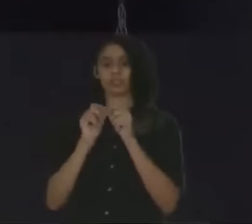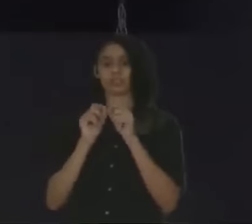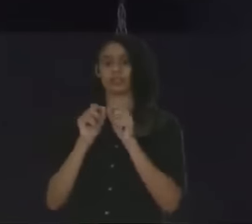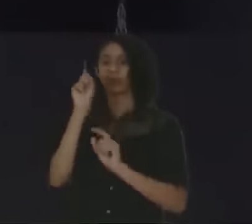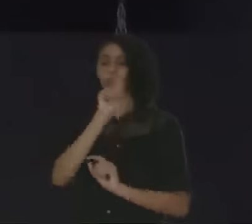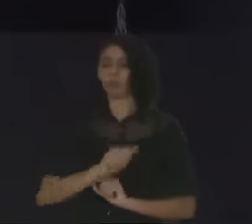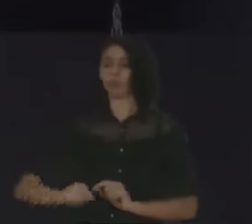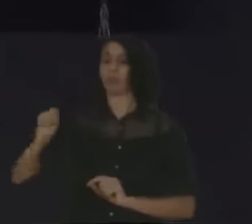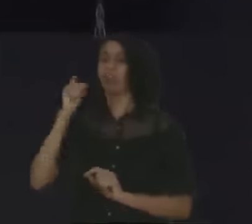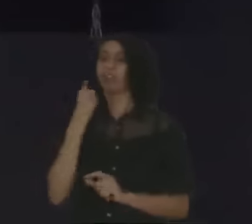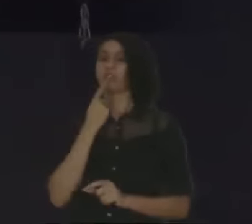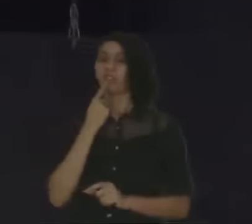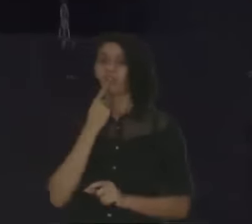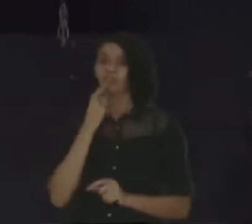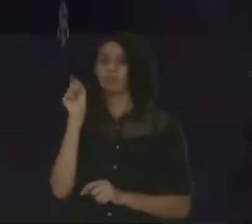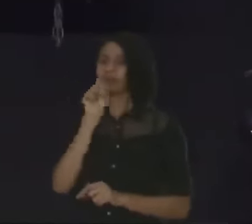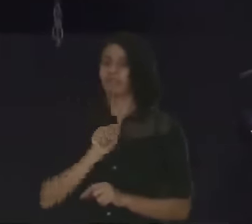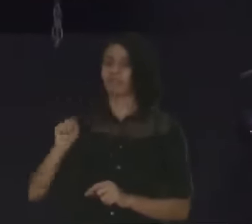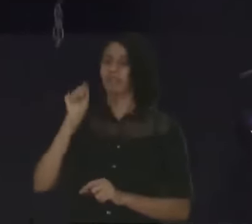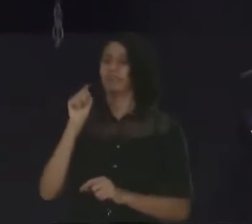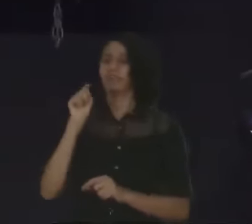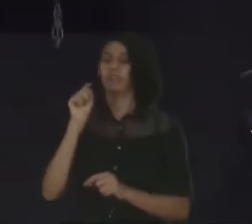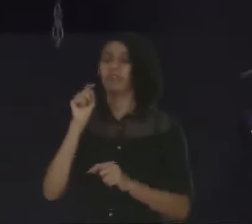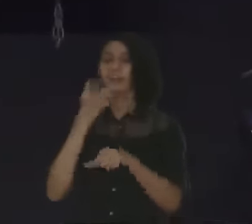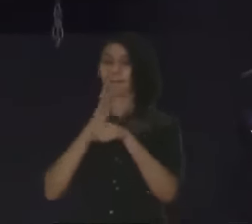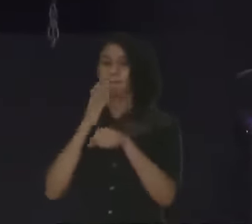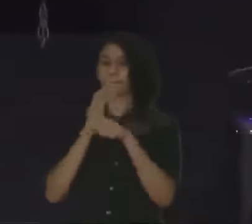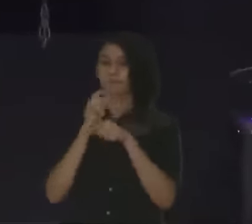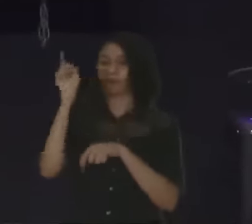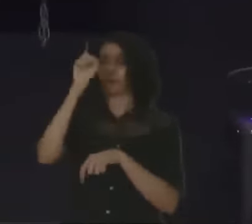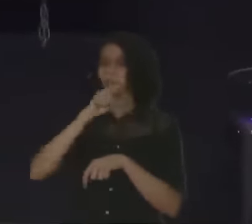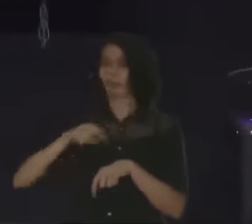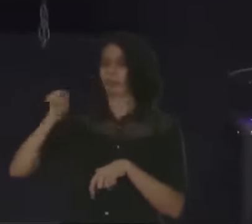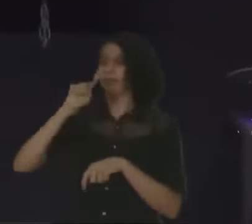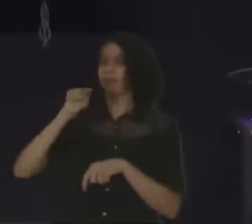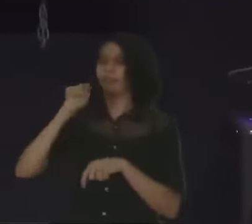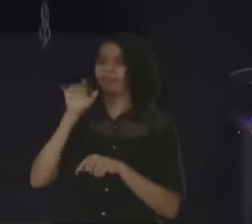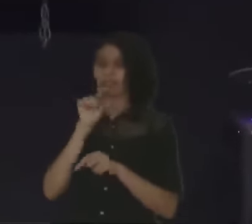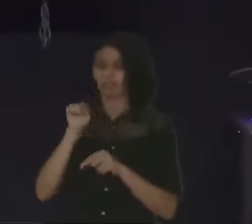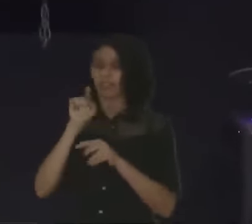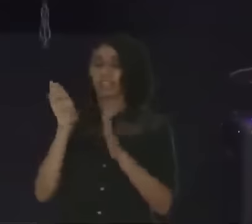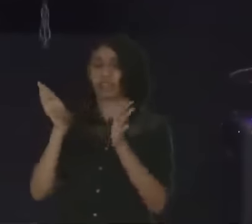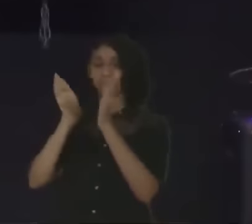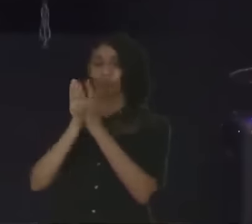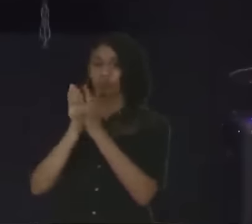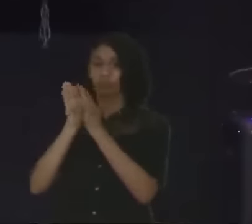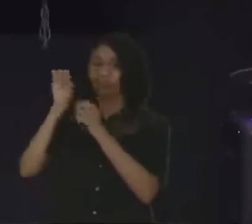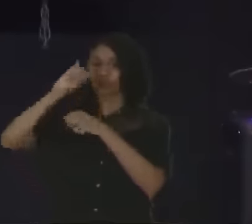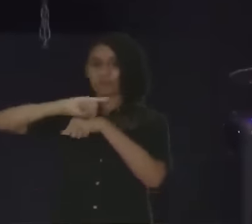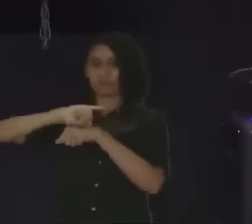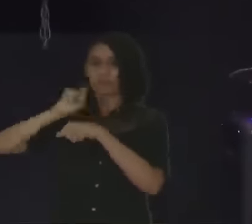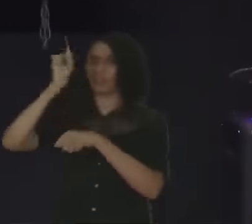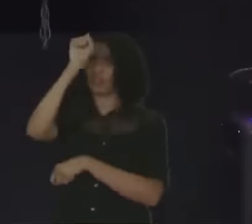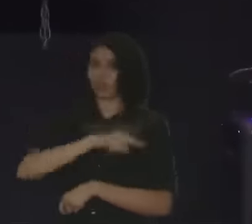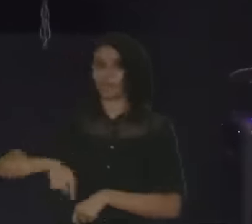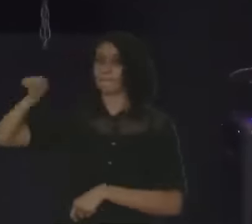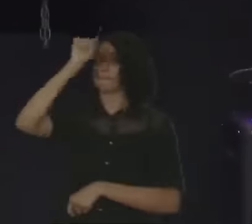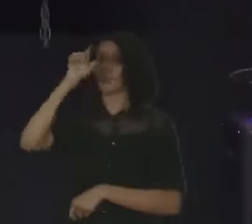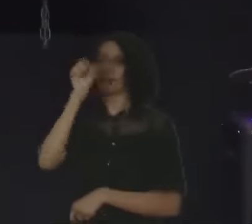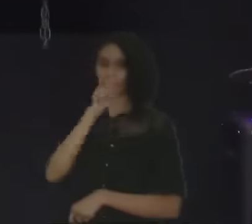hora faz a vermelha depois faz a Branca outra vermelho outra Branca até chegar aquela do Meio quando você busca conhecer a Jesus você será